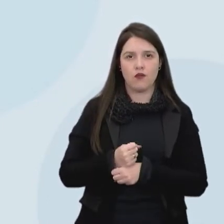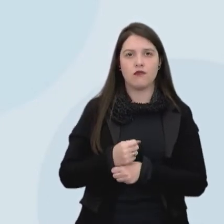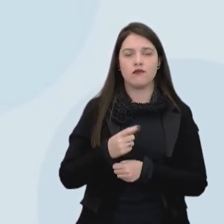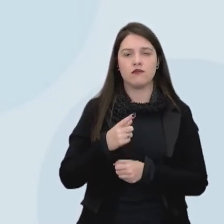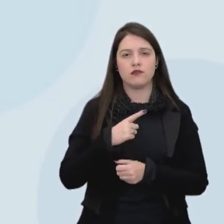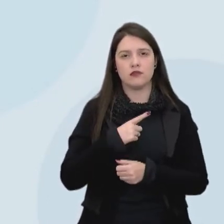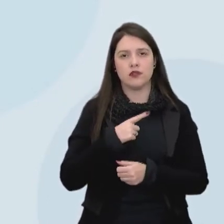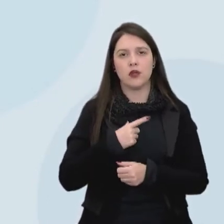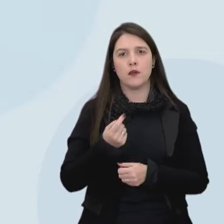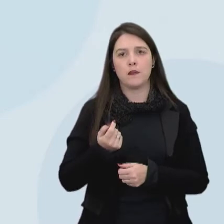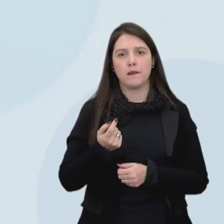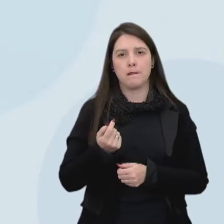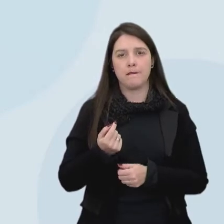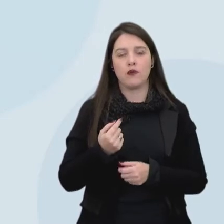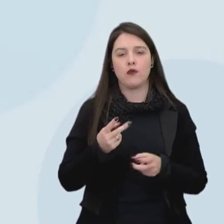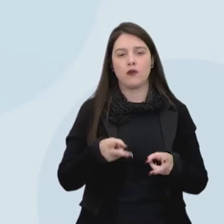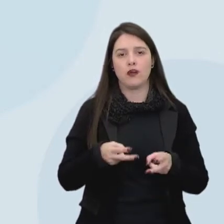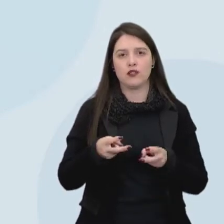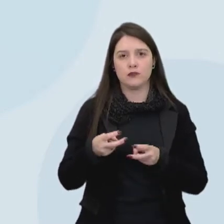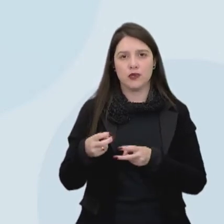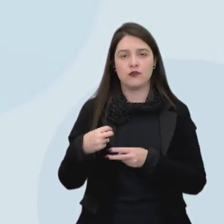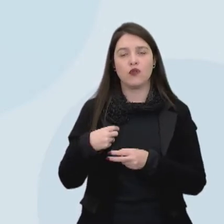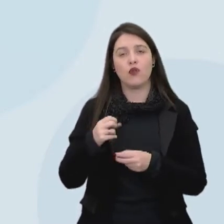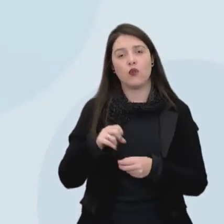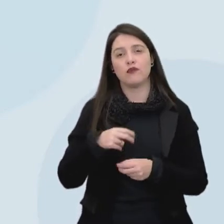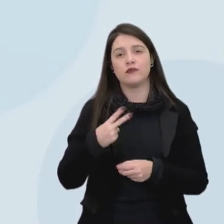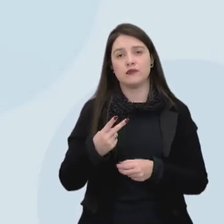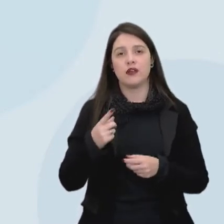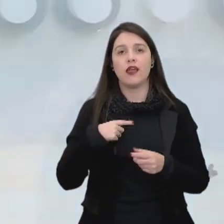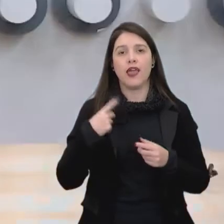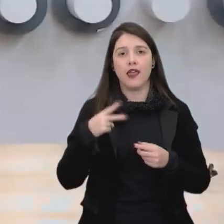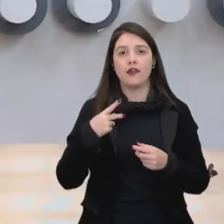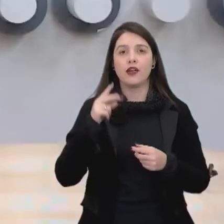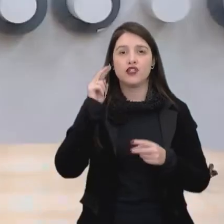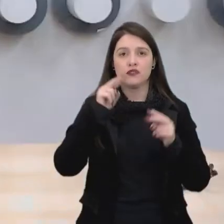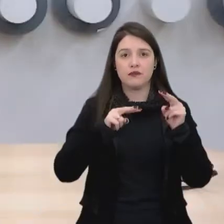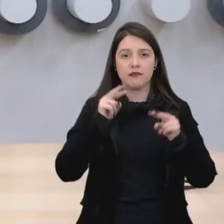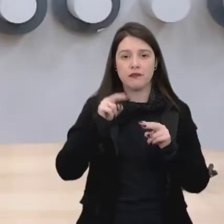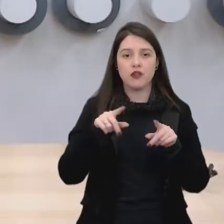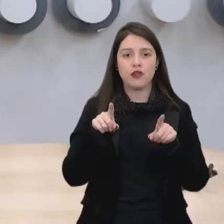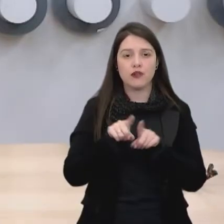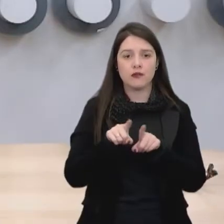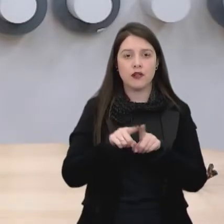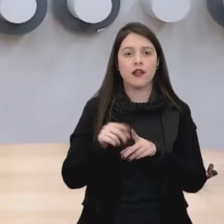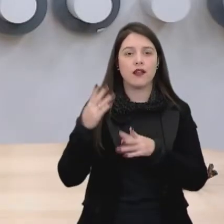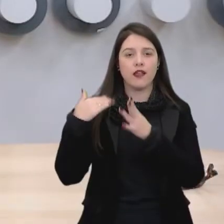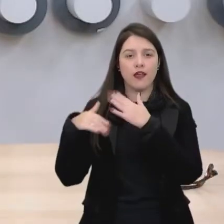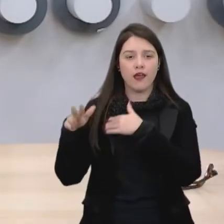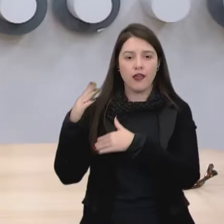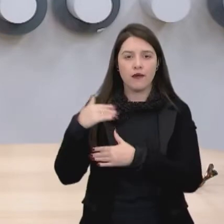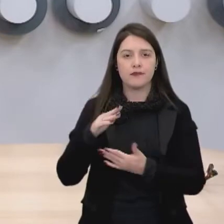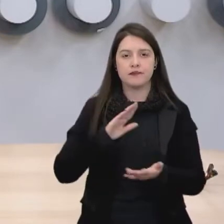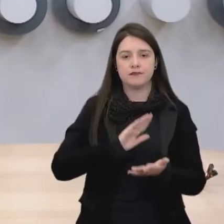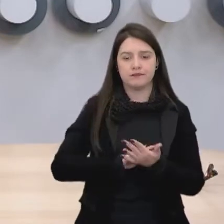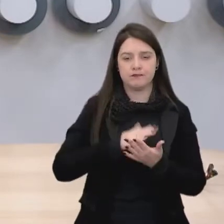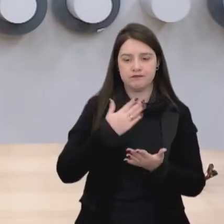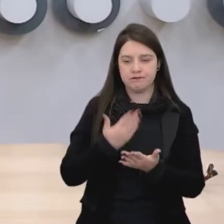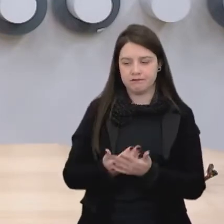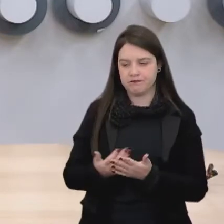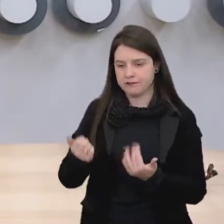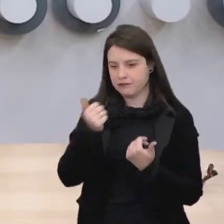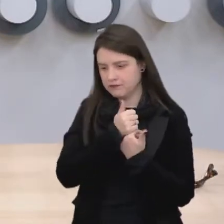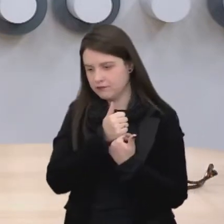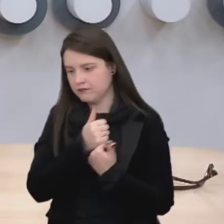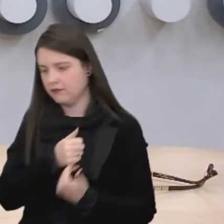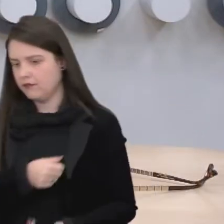né, pouco rendimento, né? Então, ou seja, é aquilo que a gente viu naquele gráfico, né, aquele primeiro gráfico anterior, né,